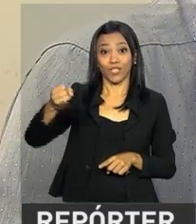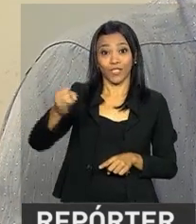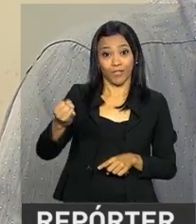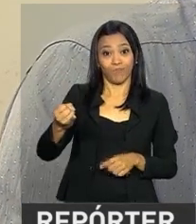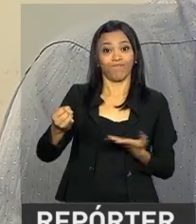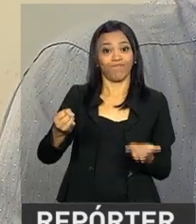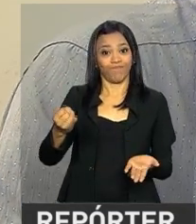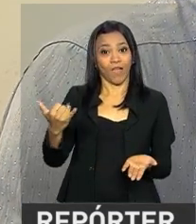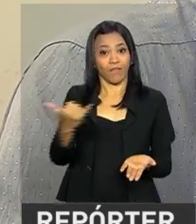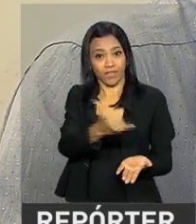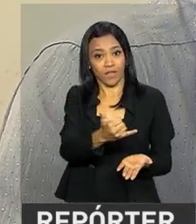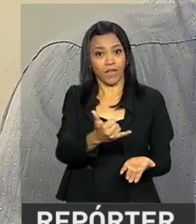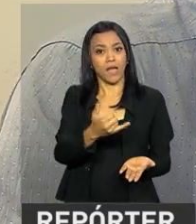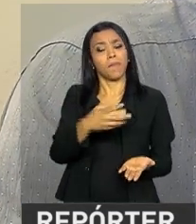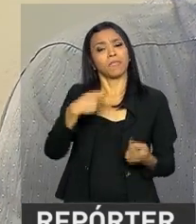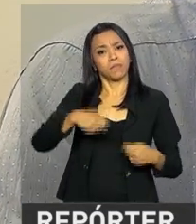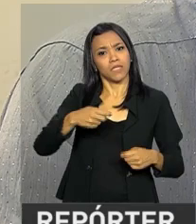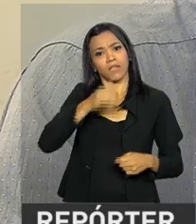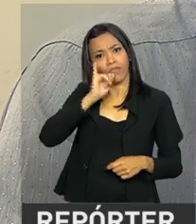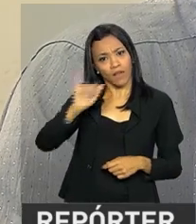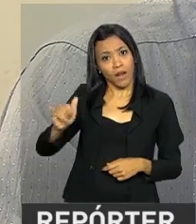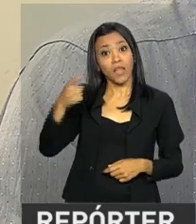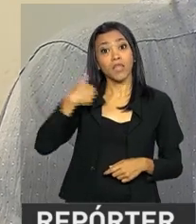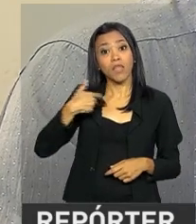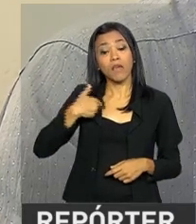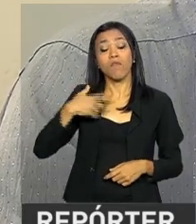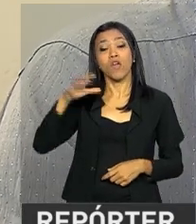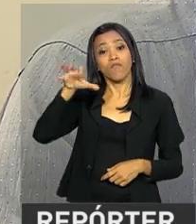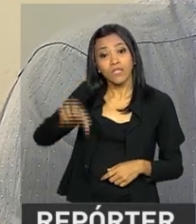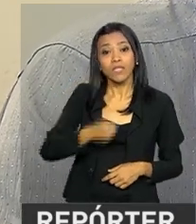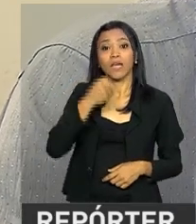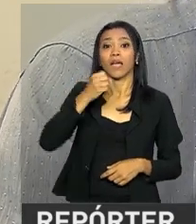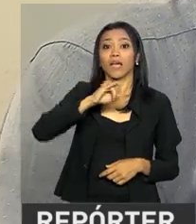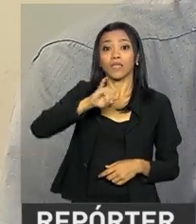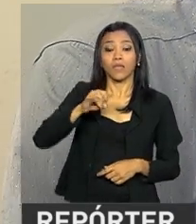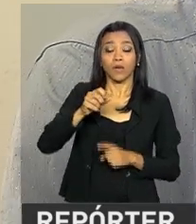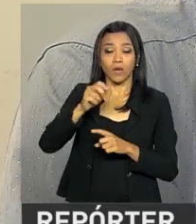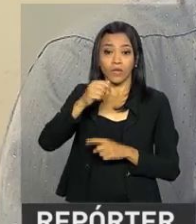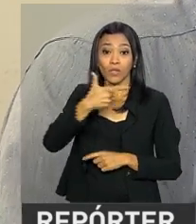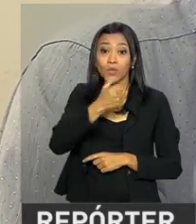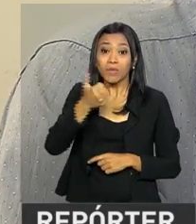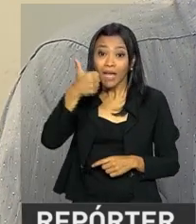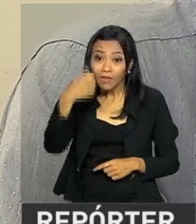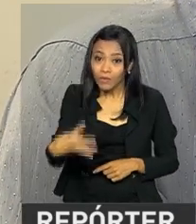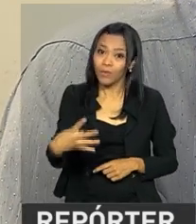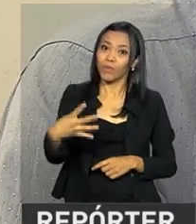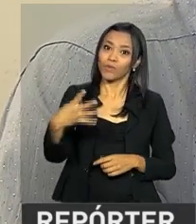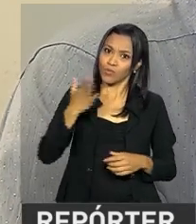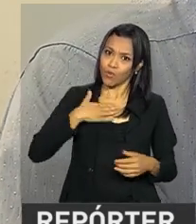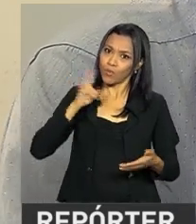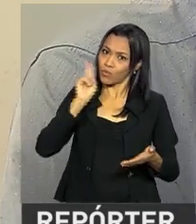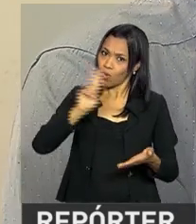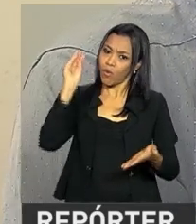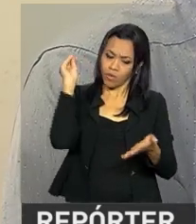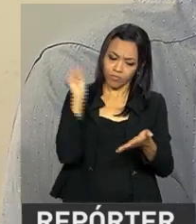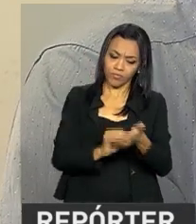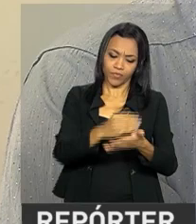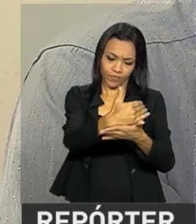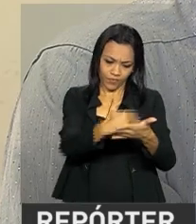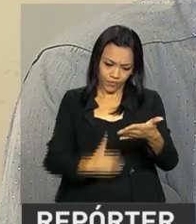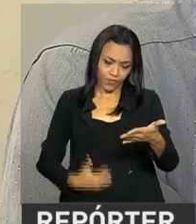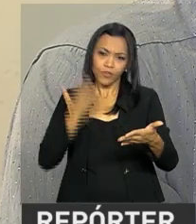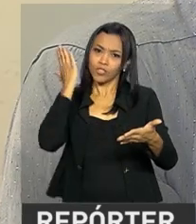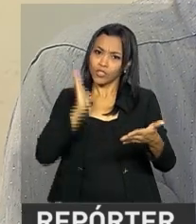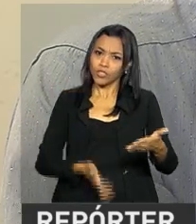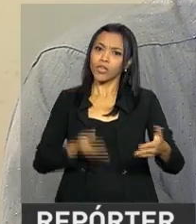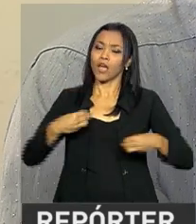ele deve enfatizar que ele veio sacar o abono salarial de 2014, que ele encontrou o seu nome no site do Ministério